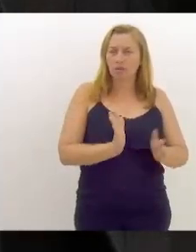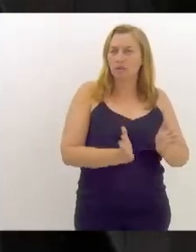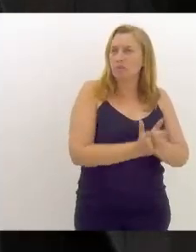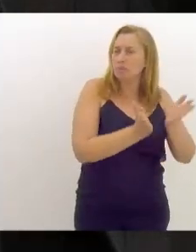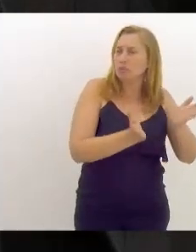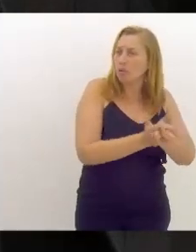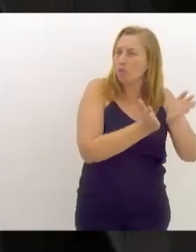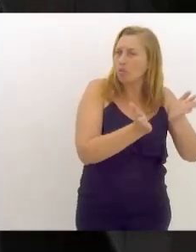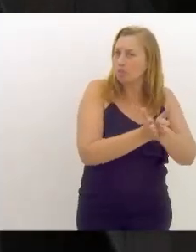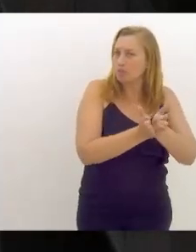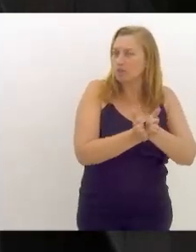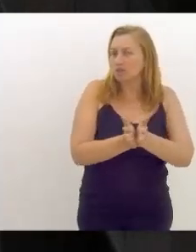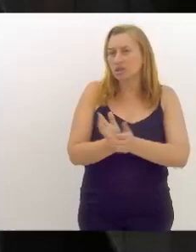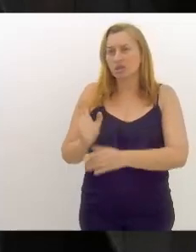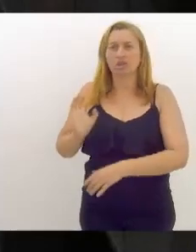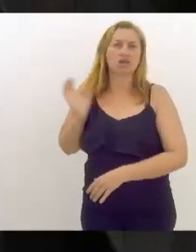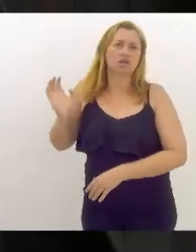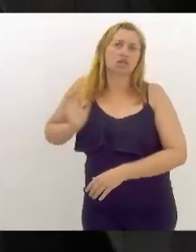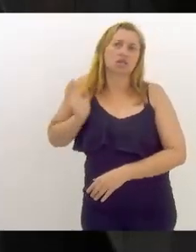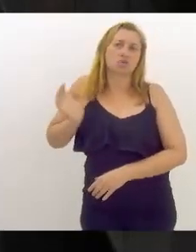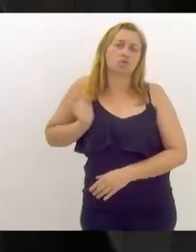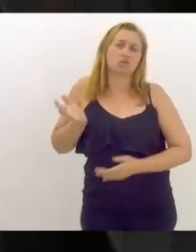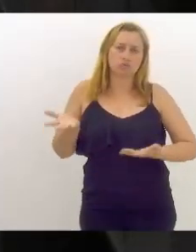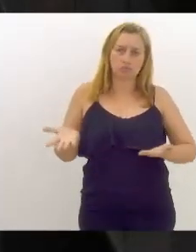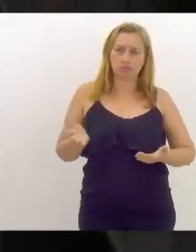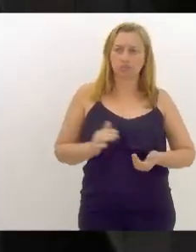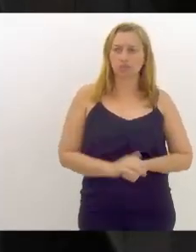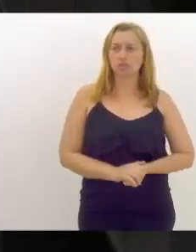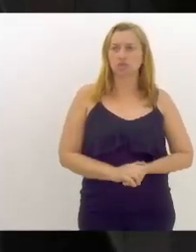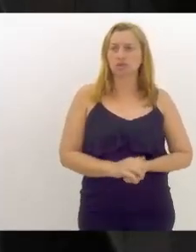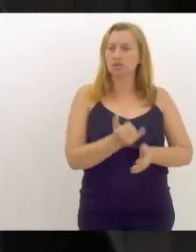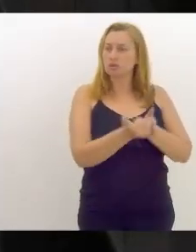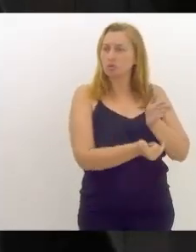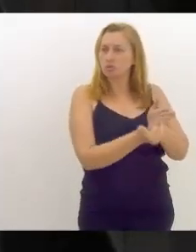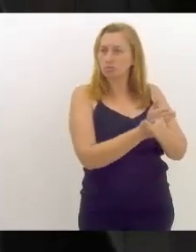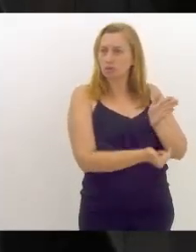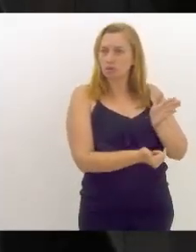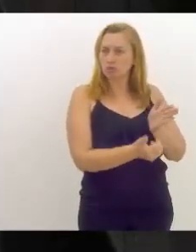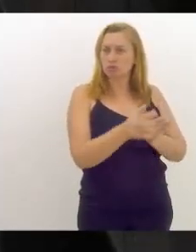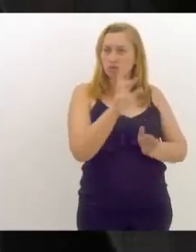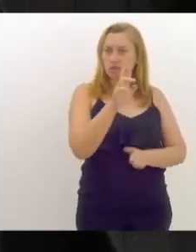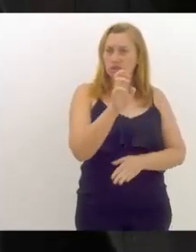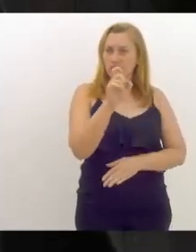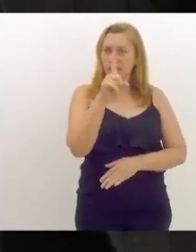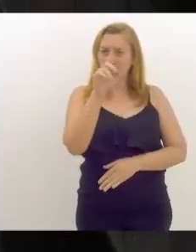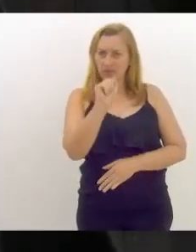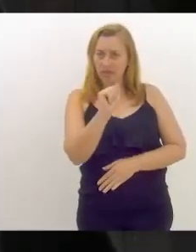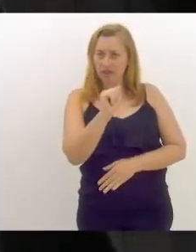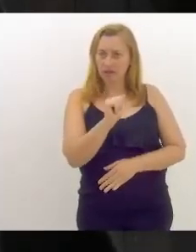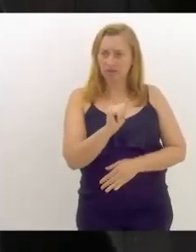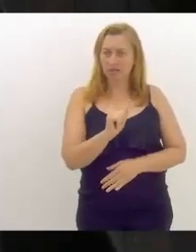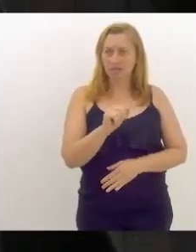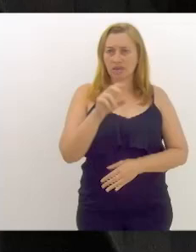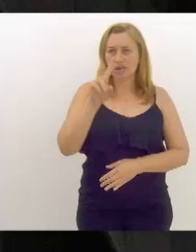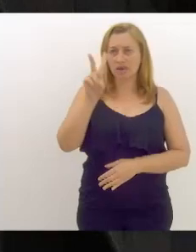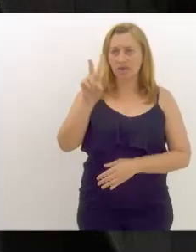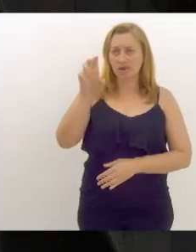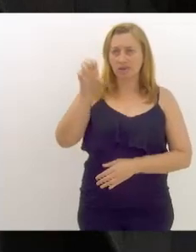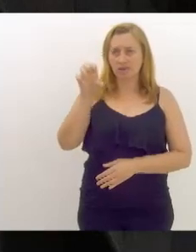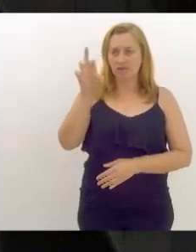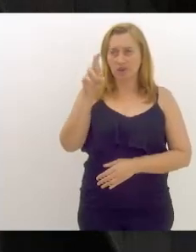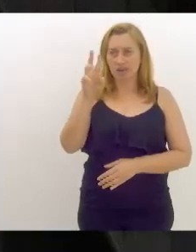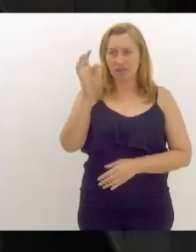mas vale para o mais rico. Ela é horizontal. O imposto de renda é vertical,